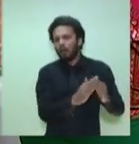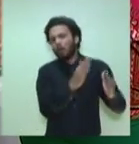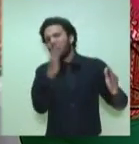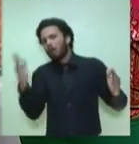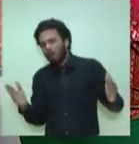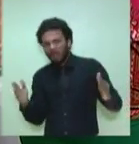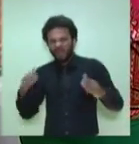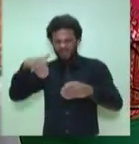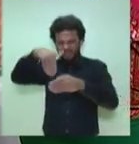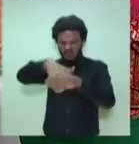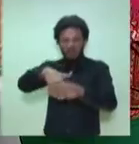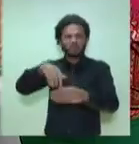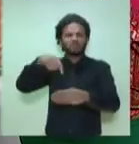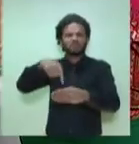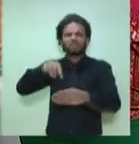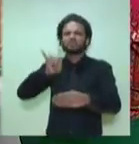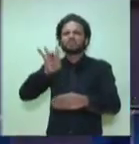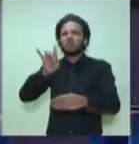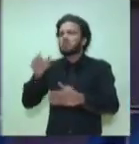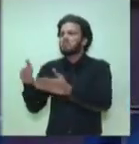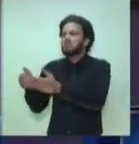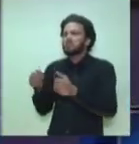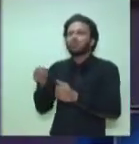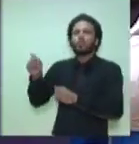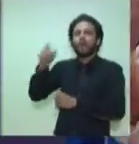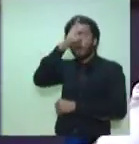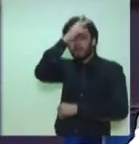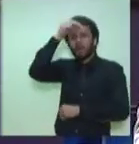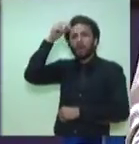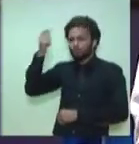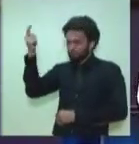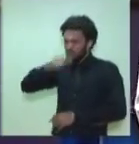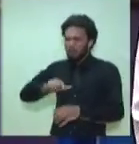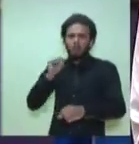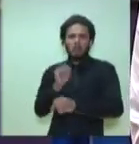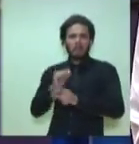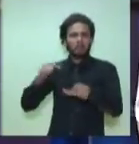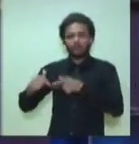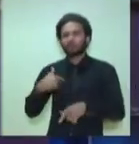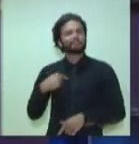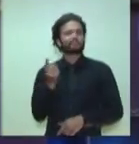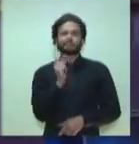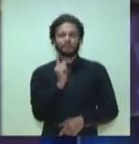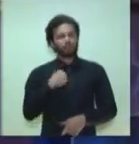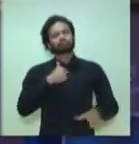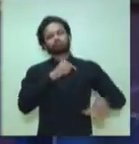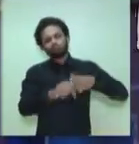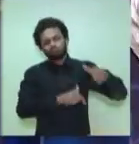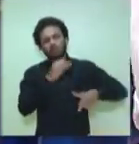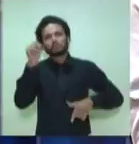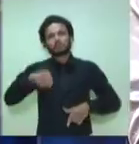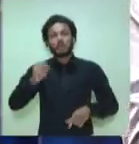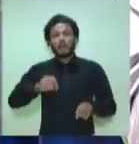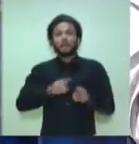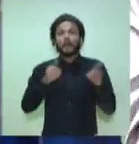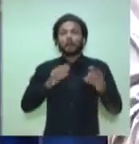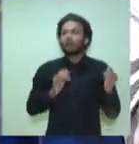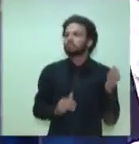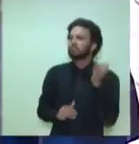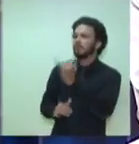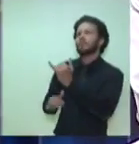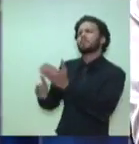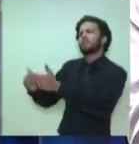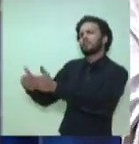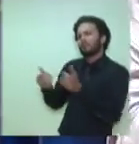não deve pedir ao prefeito que disputa a reeleição que não trabalhe. Eu trabalho. Mas eu queria dizer ao candidato que, por favor, jogue